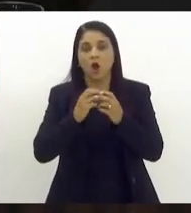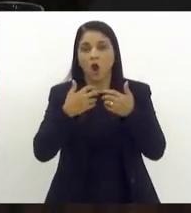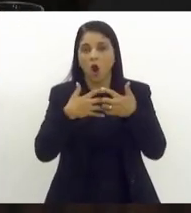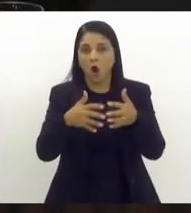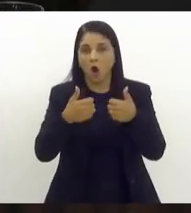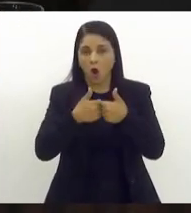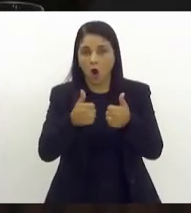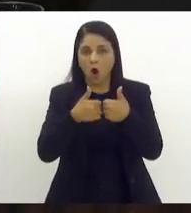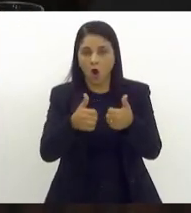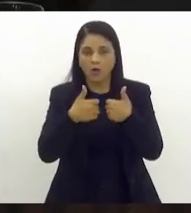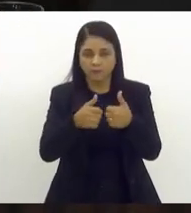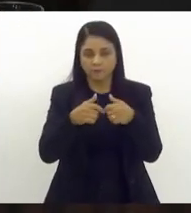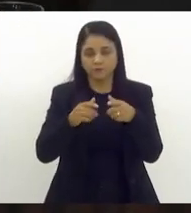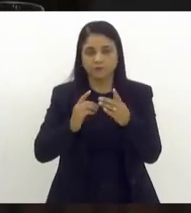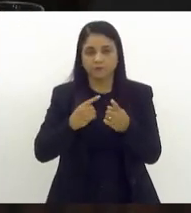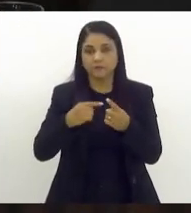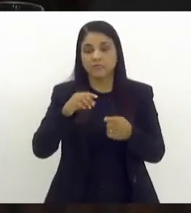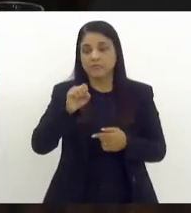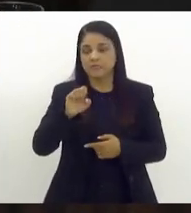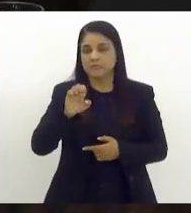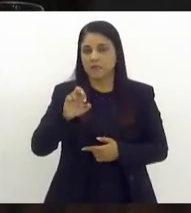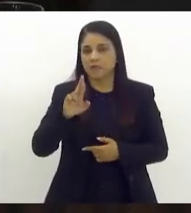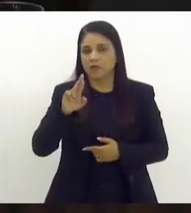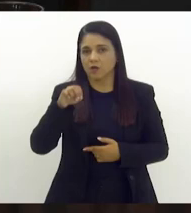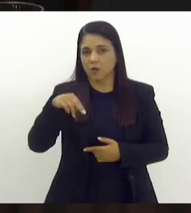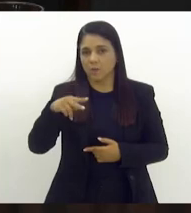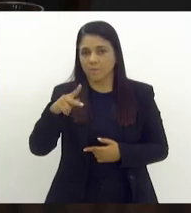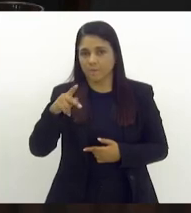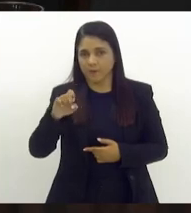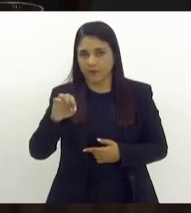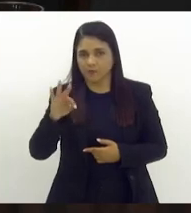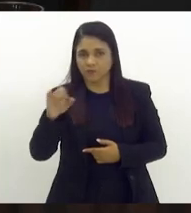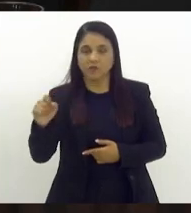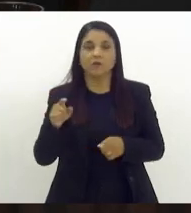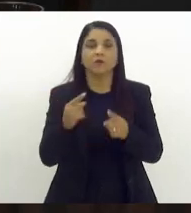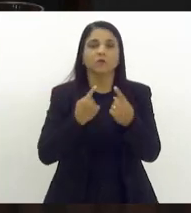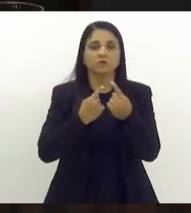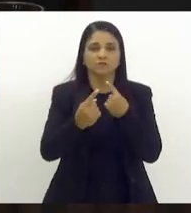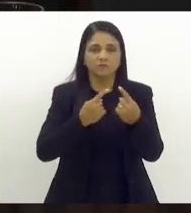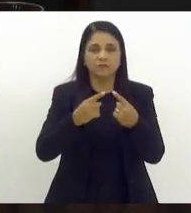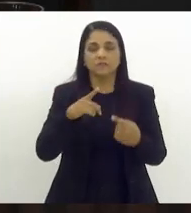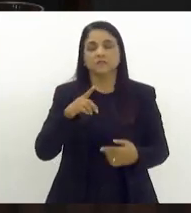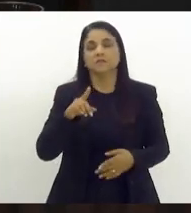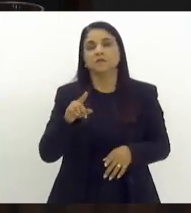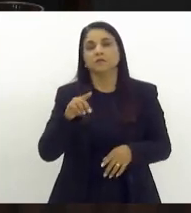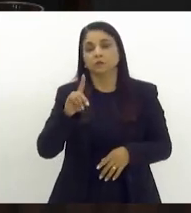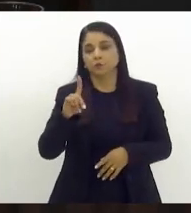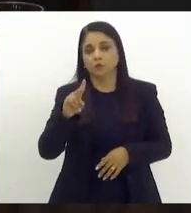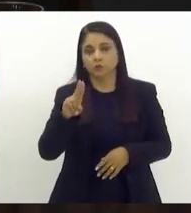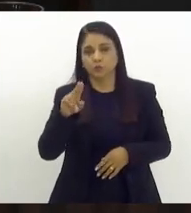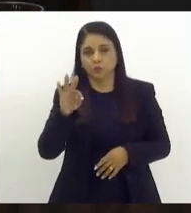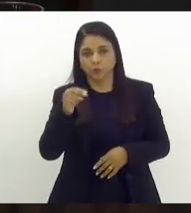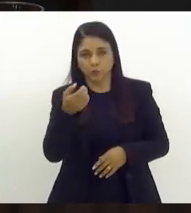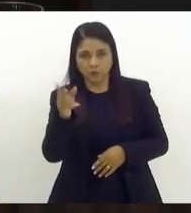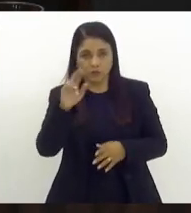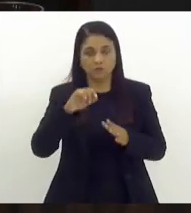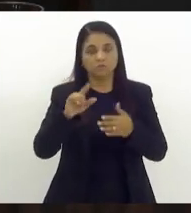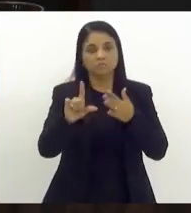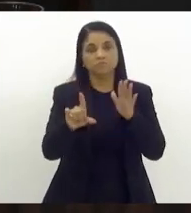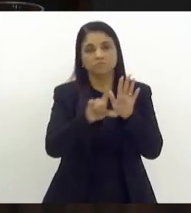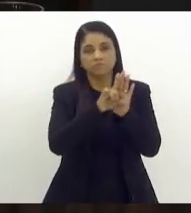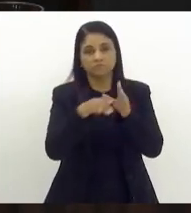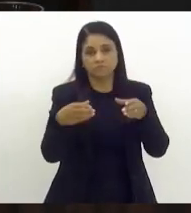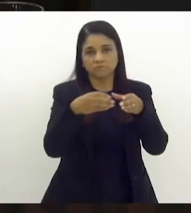trajeto Seropédica Japeri pela rodovia Presidente Dutra. Parecer da Comissão de Indicação Legislativa, pela